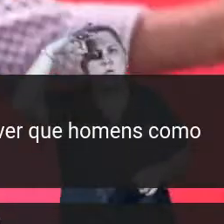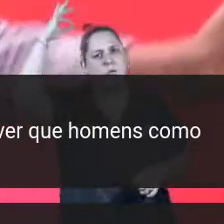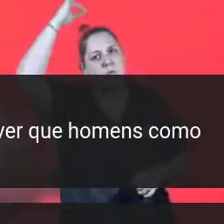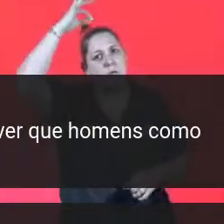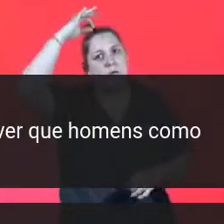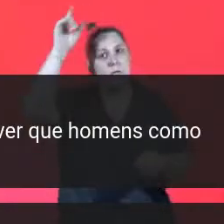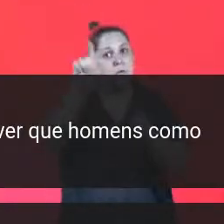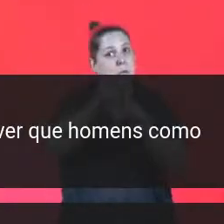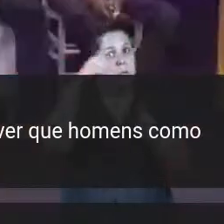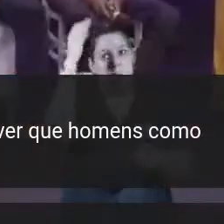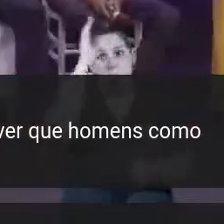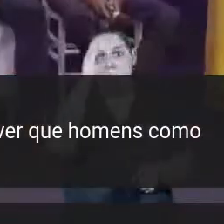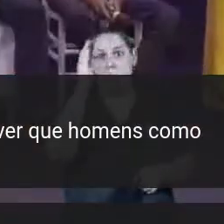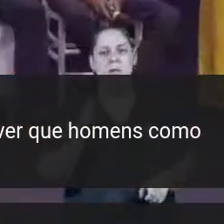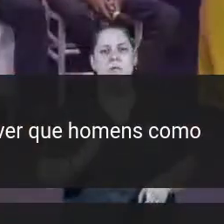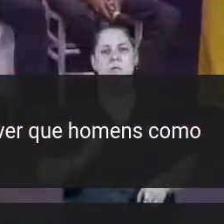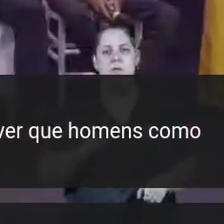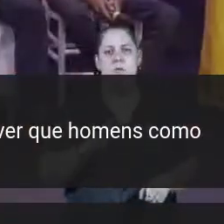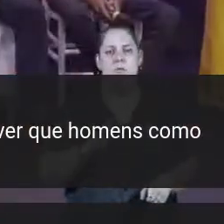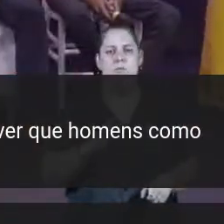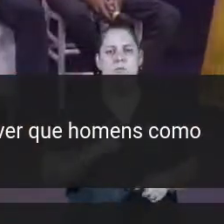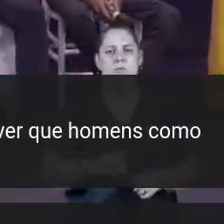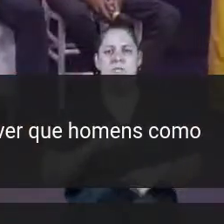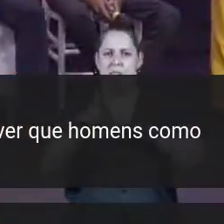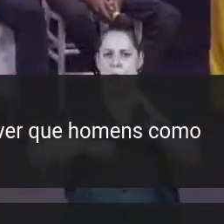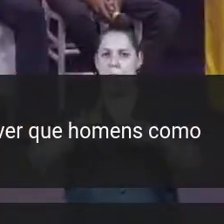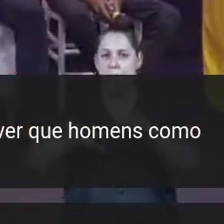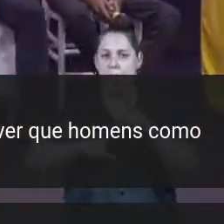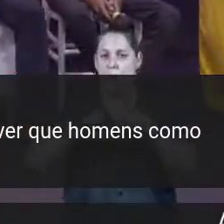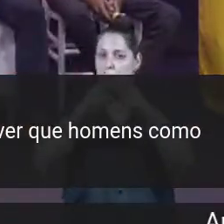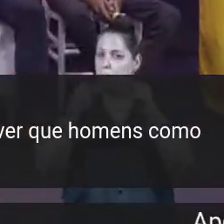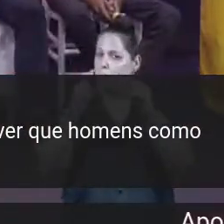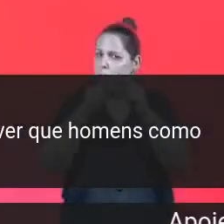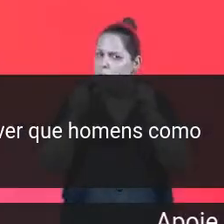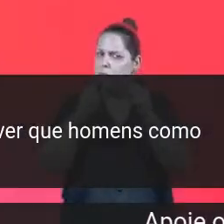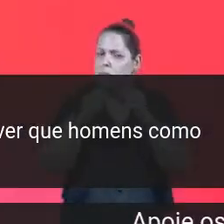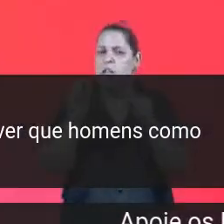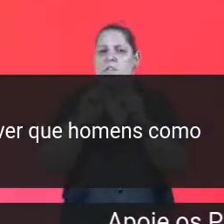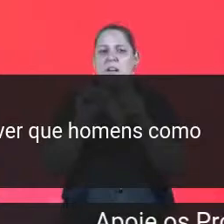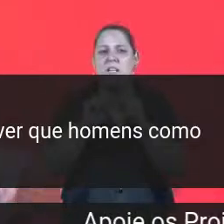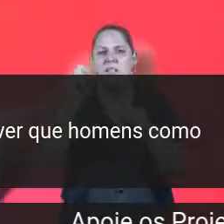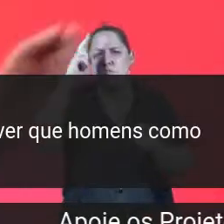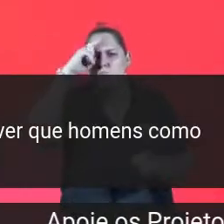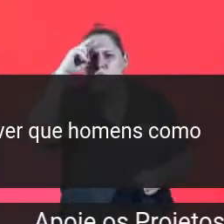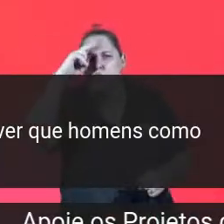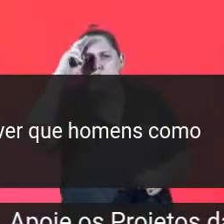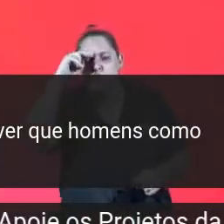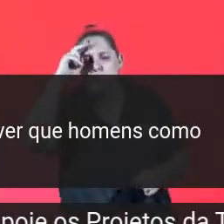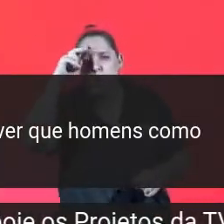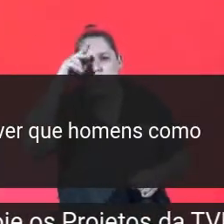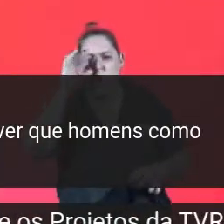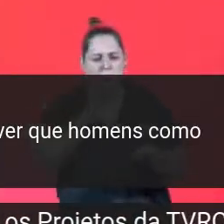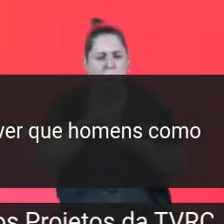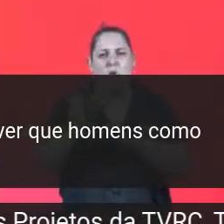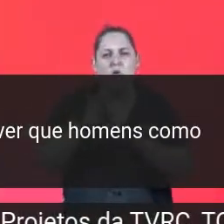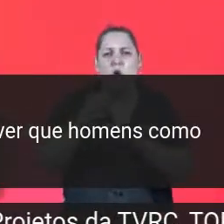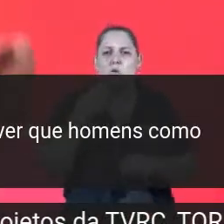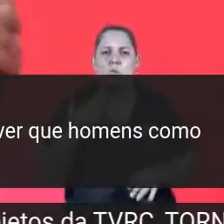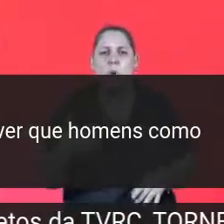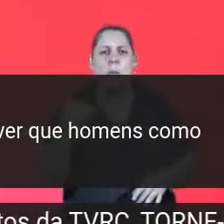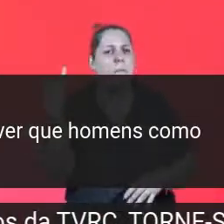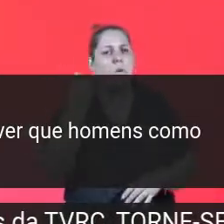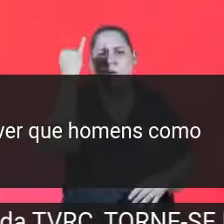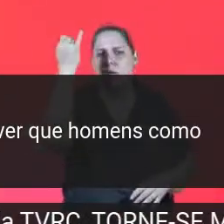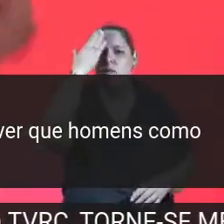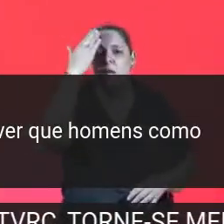está aqui o Jacques, que sabe disso, está aqui Paulo Rocha assistindo e nos acompanhando. Portanto, é muito importante nós sabermos o